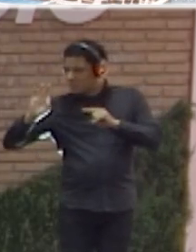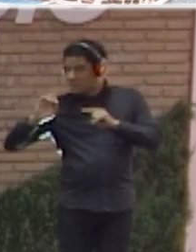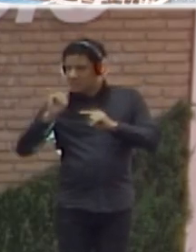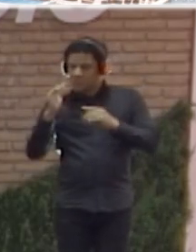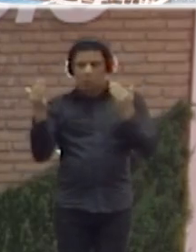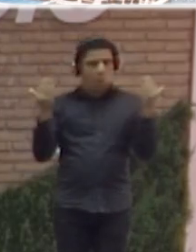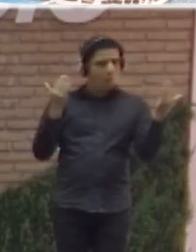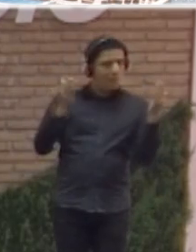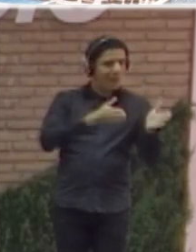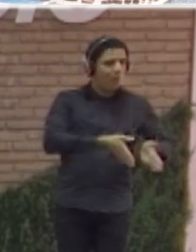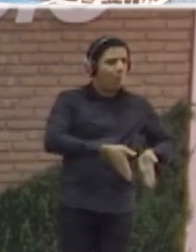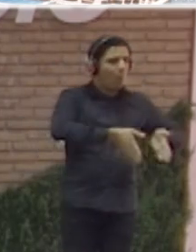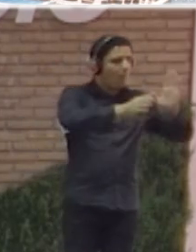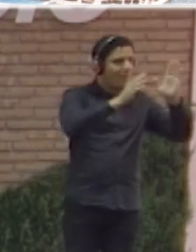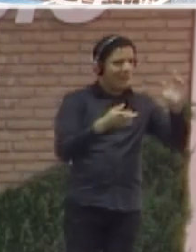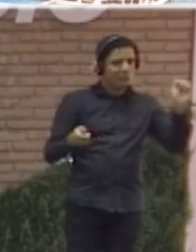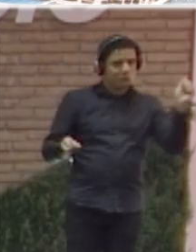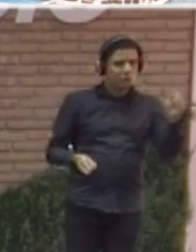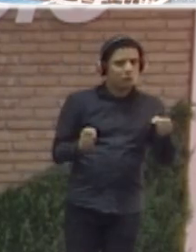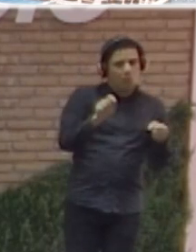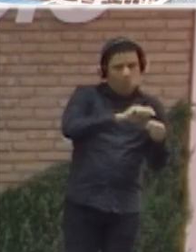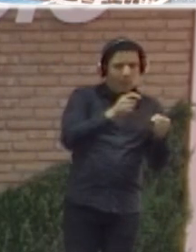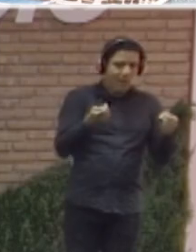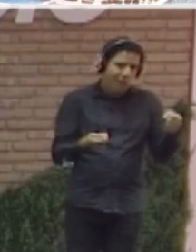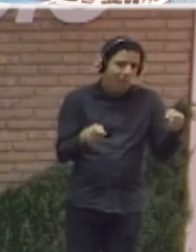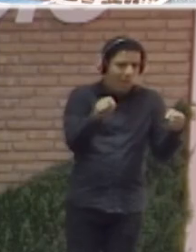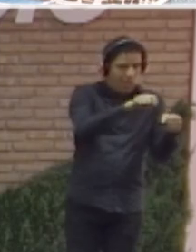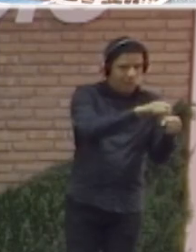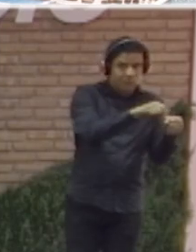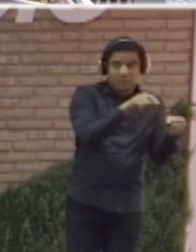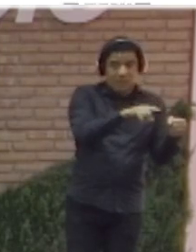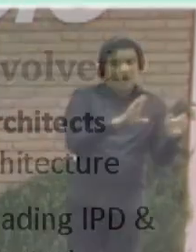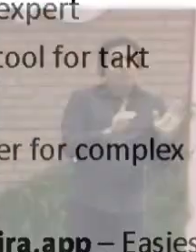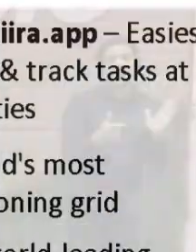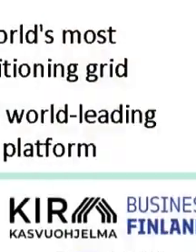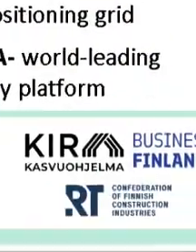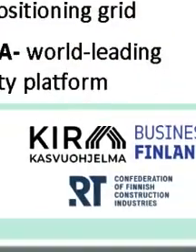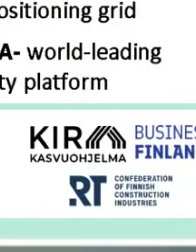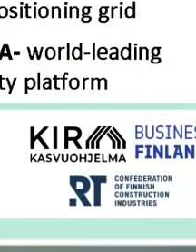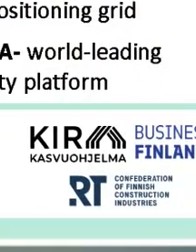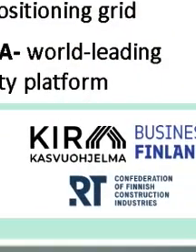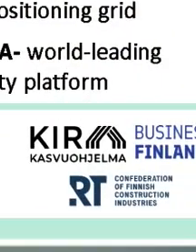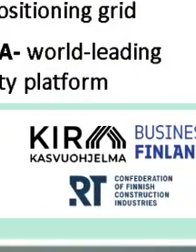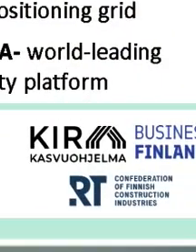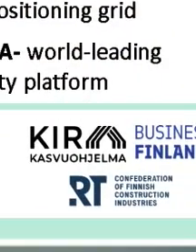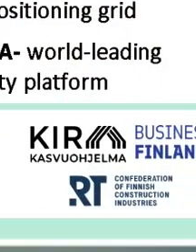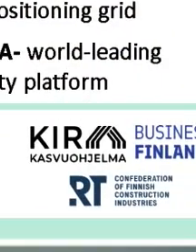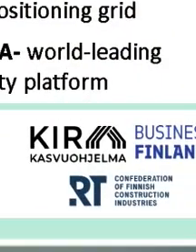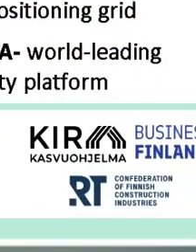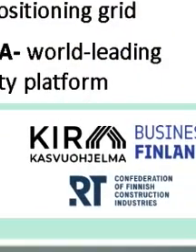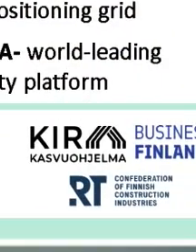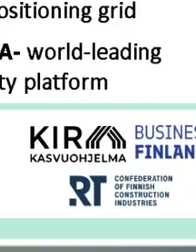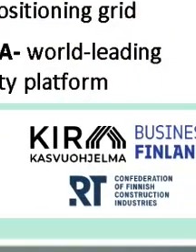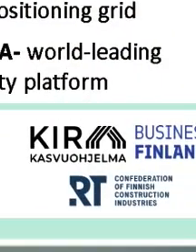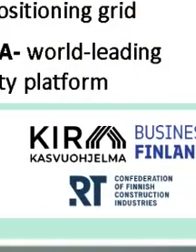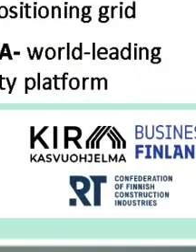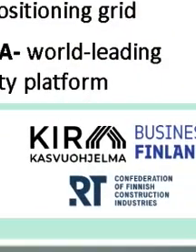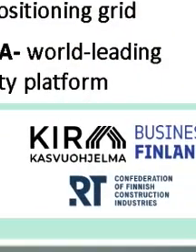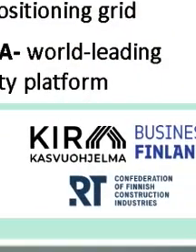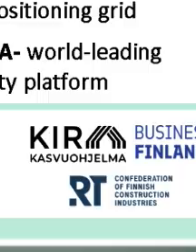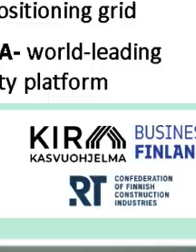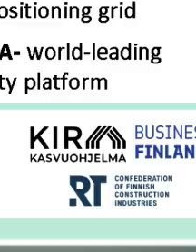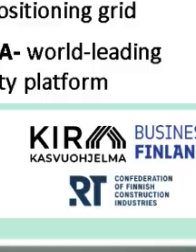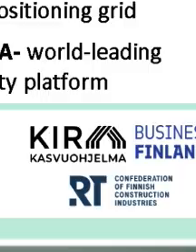concreto, e eles são prédios certificados pela LEED ao mesmo tempo. De forma geral, as